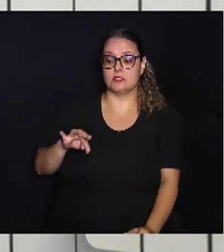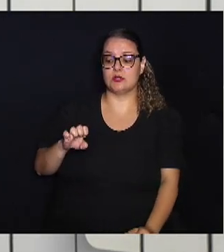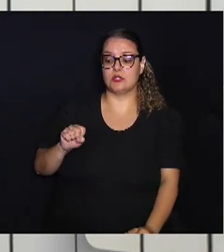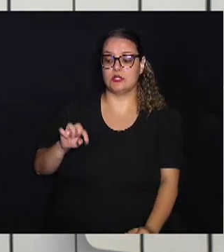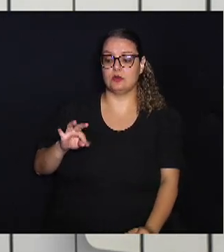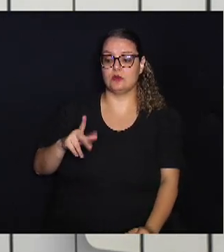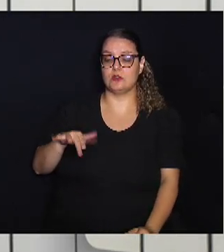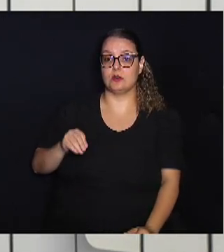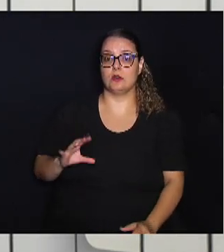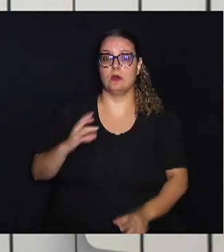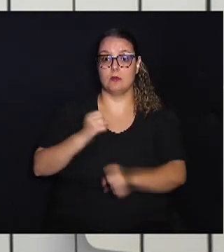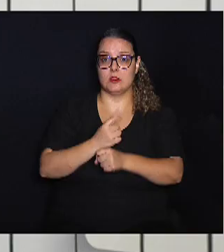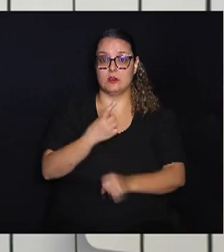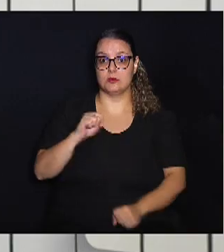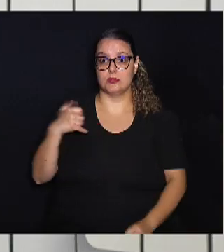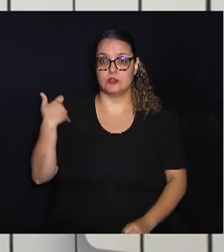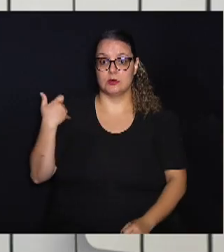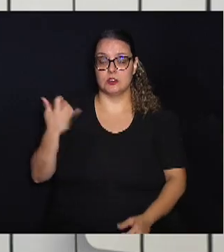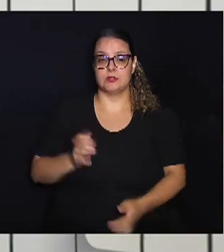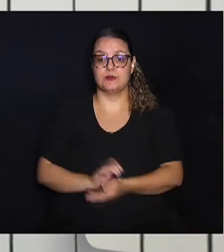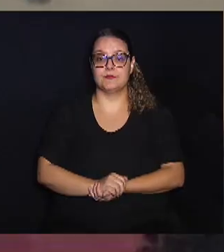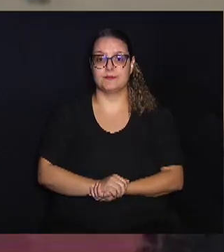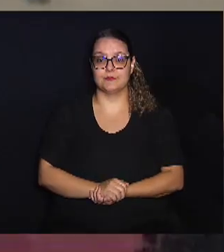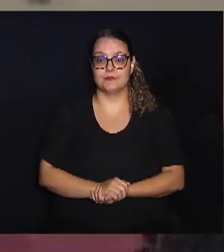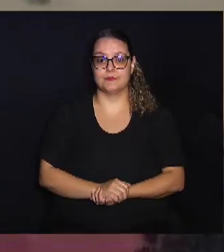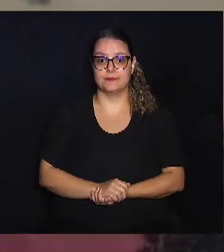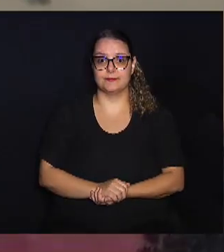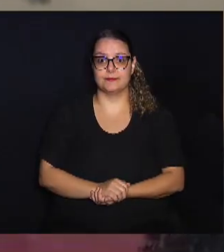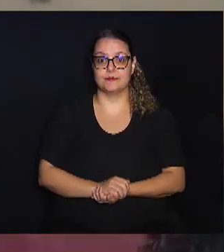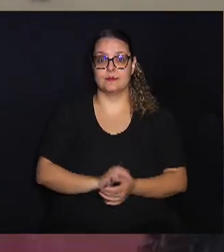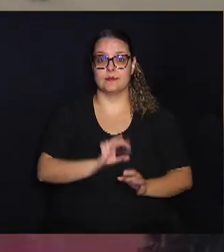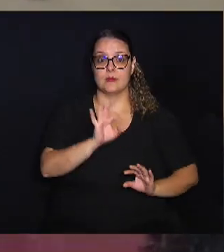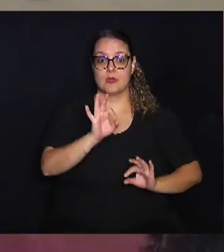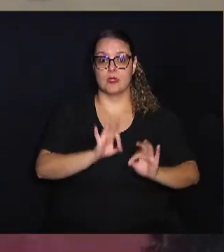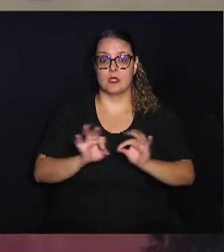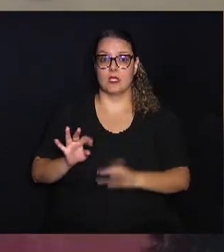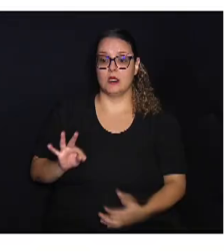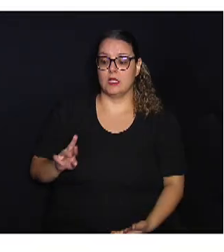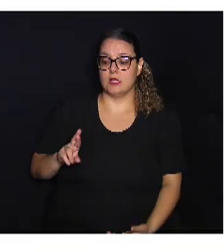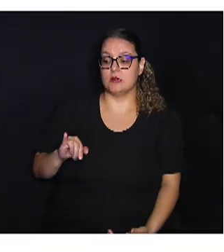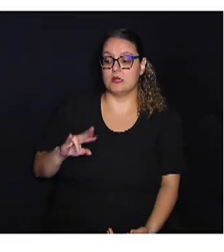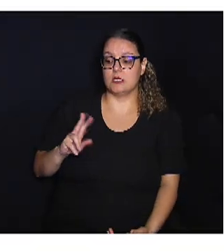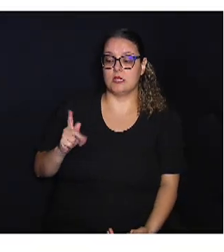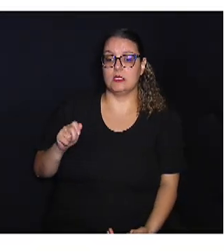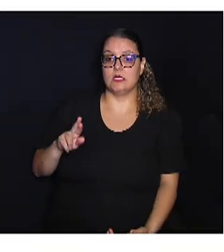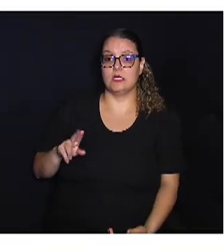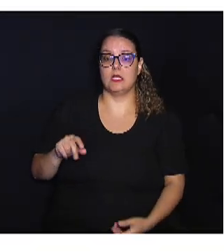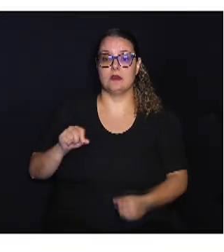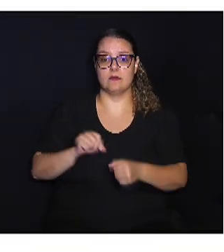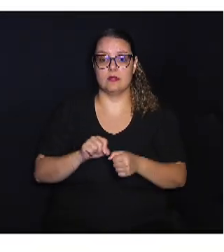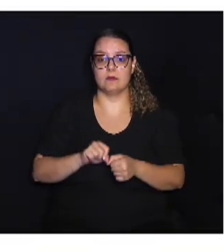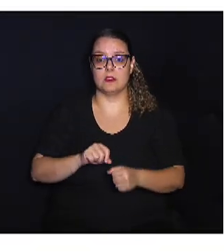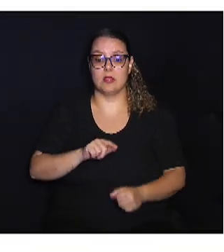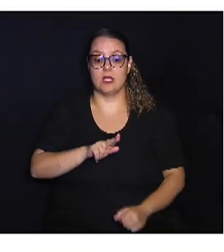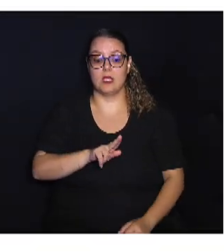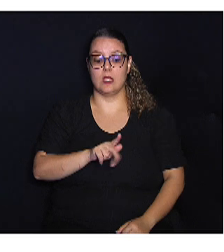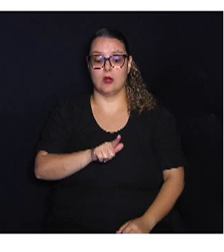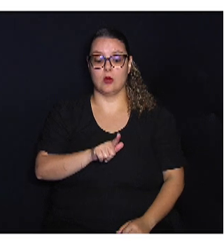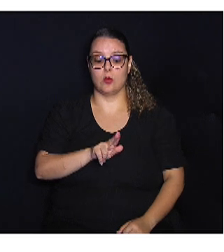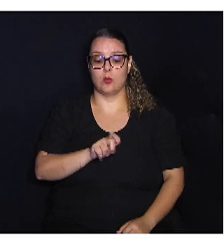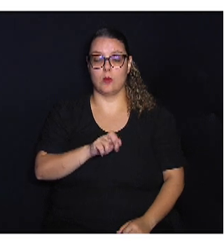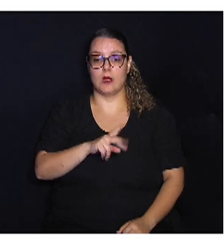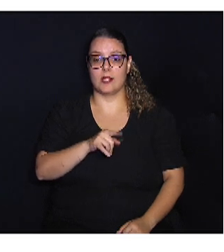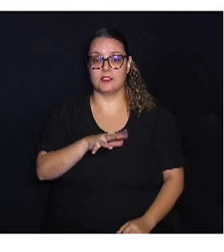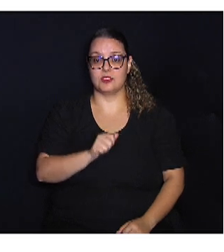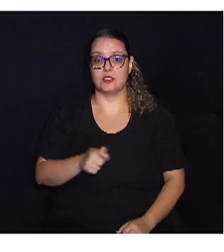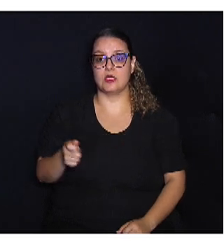completar 18 anos. O projeto Trilhar, realizado pela Guardinha, a Associação de